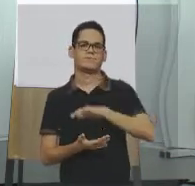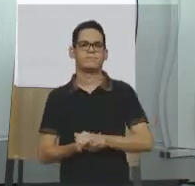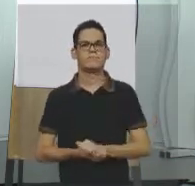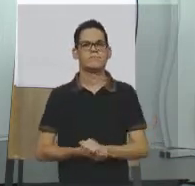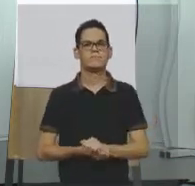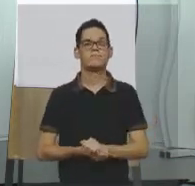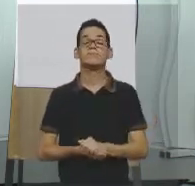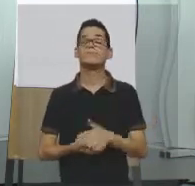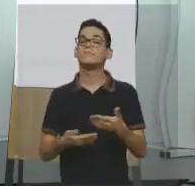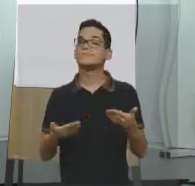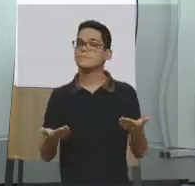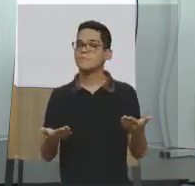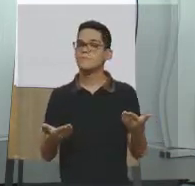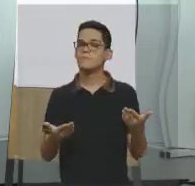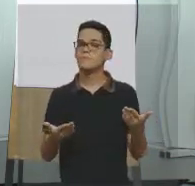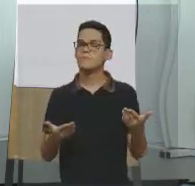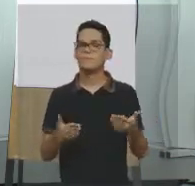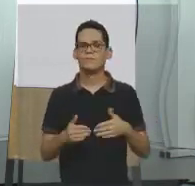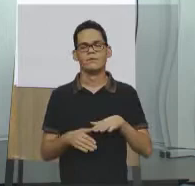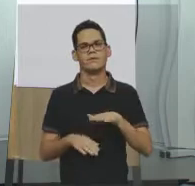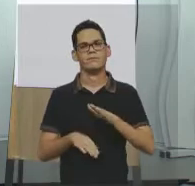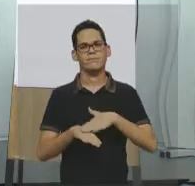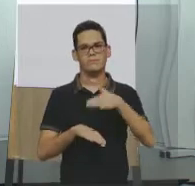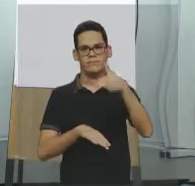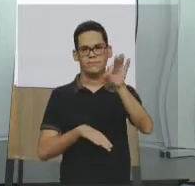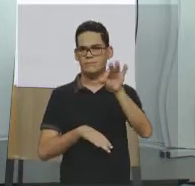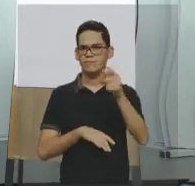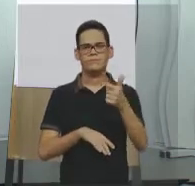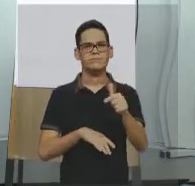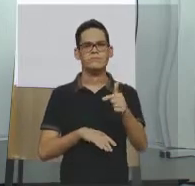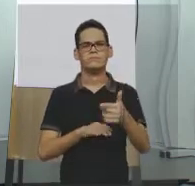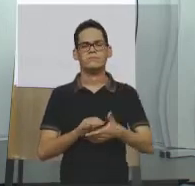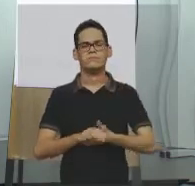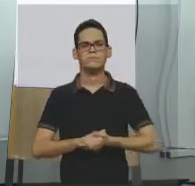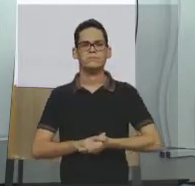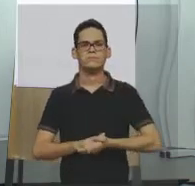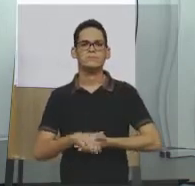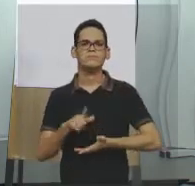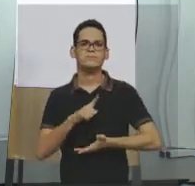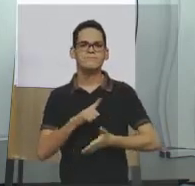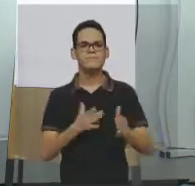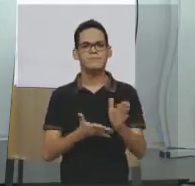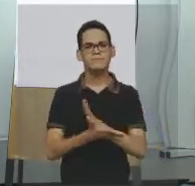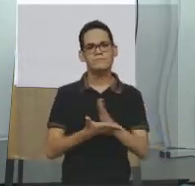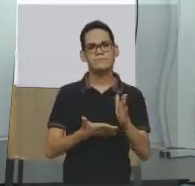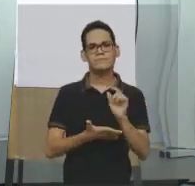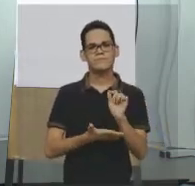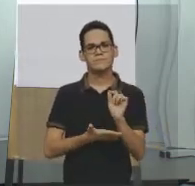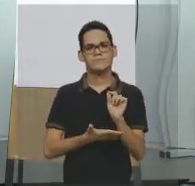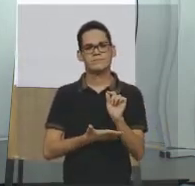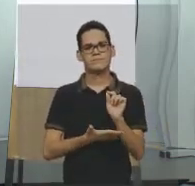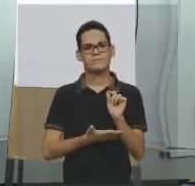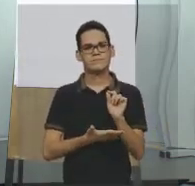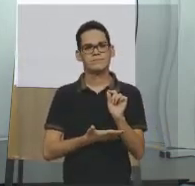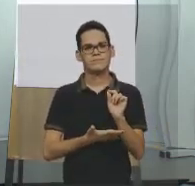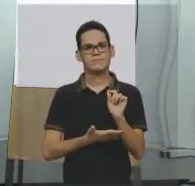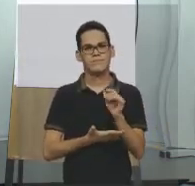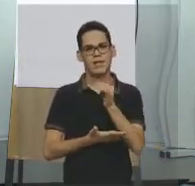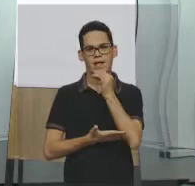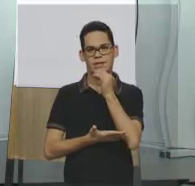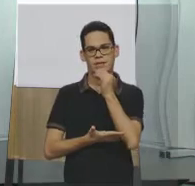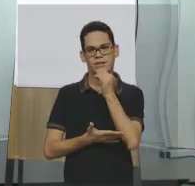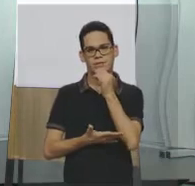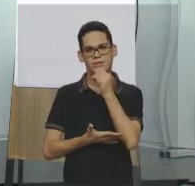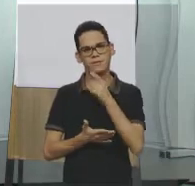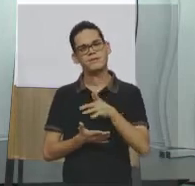maioria. E nunca passou de 10, até onde sabemos, né? Existem registros antigos, antes